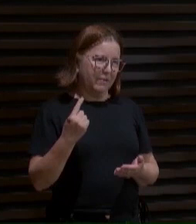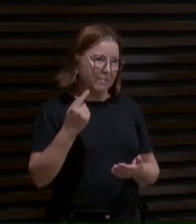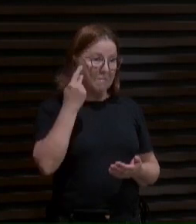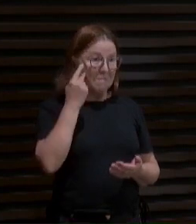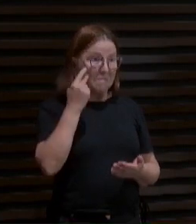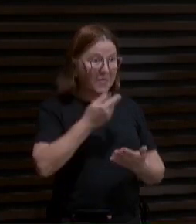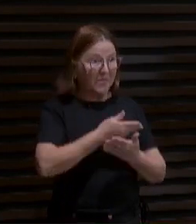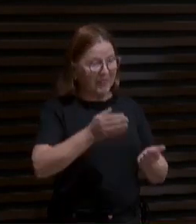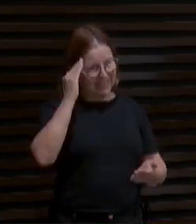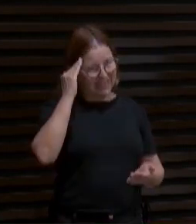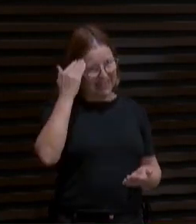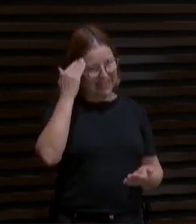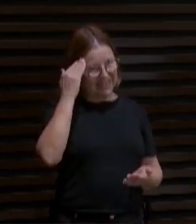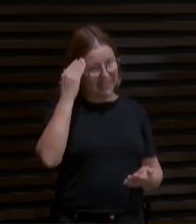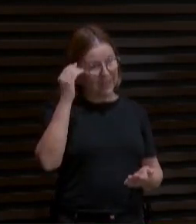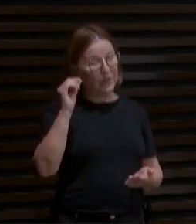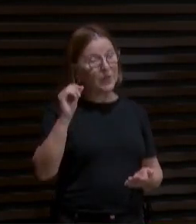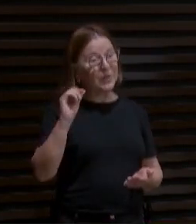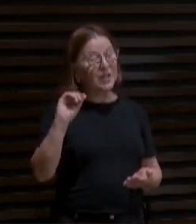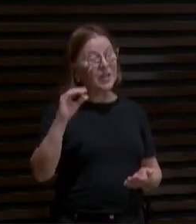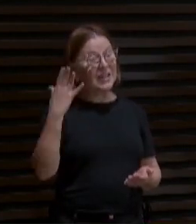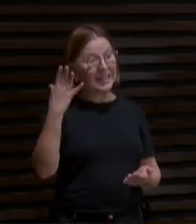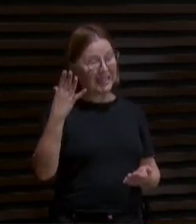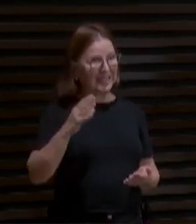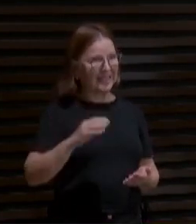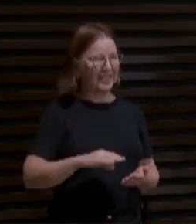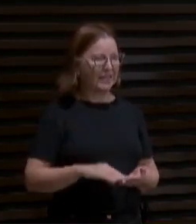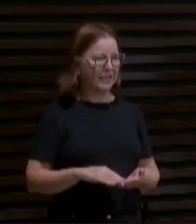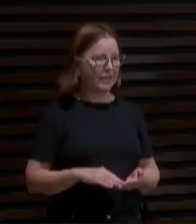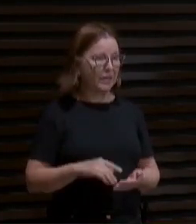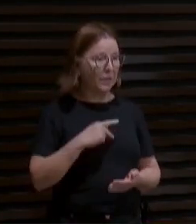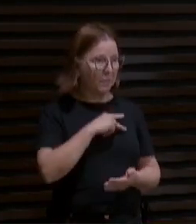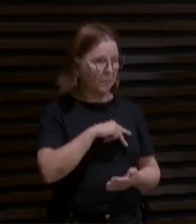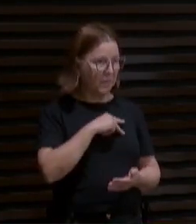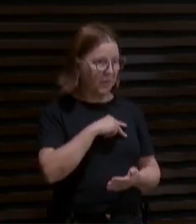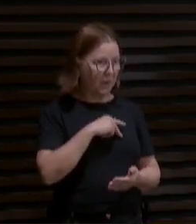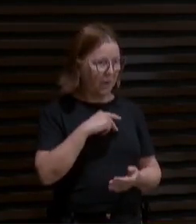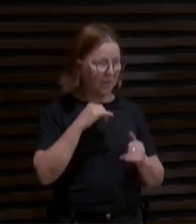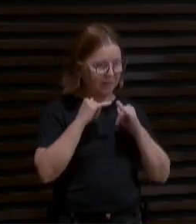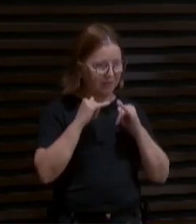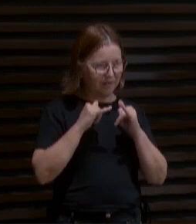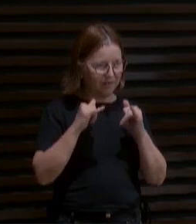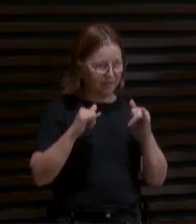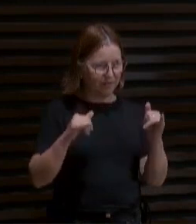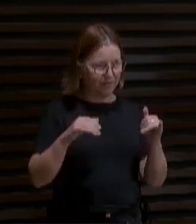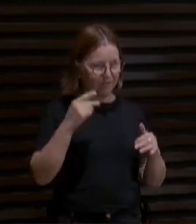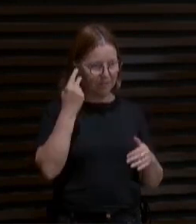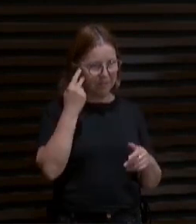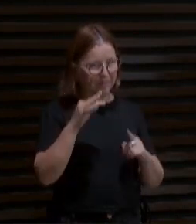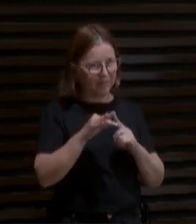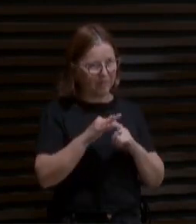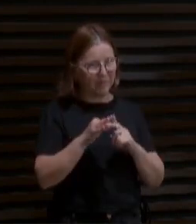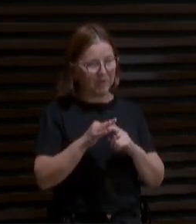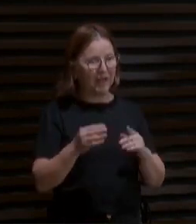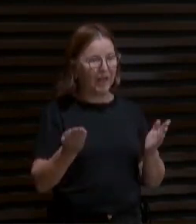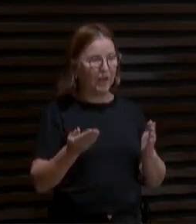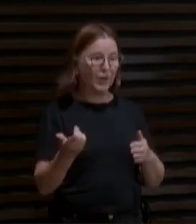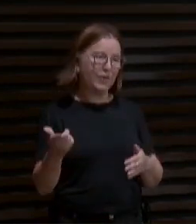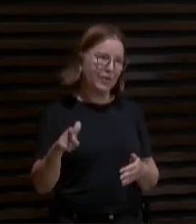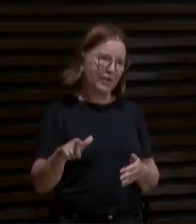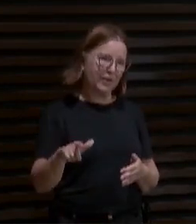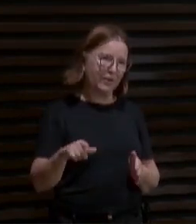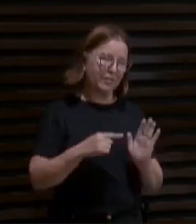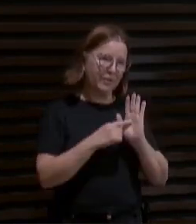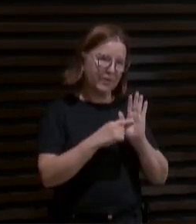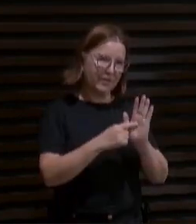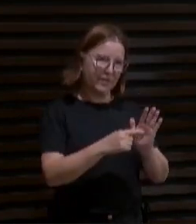entenderem o que está por trás dessa coisa aqui. Paulo havia dito lá para Timóteo, agora ele repete aqui, mostrando com